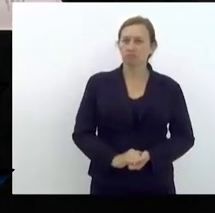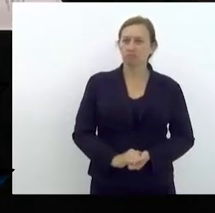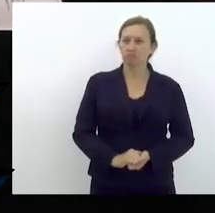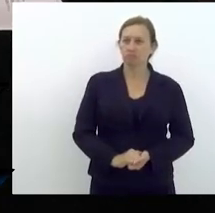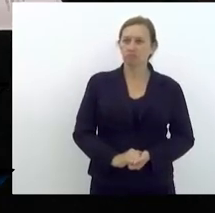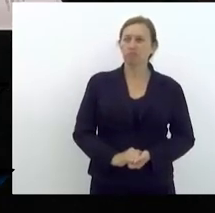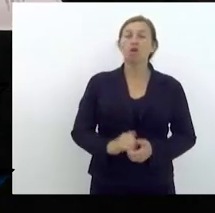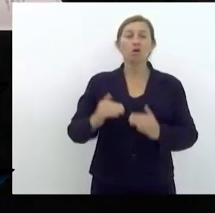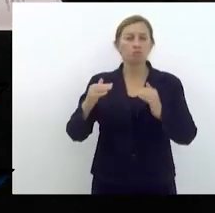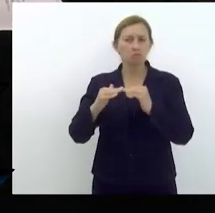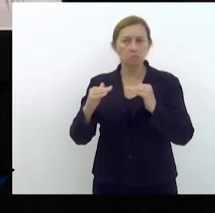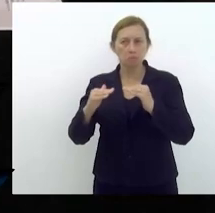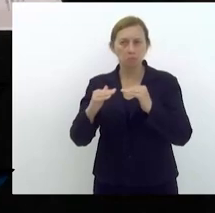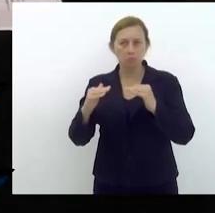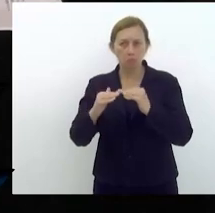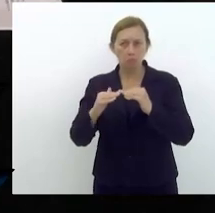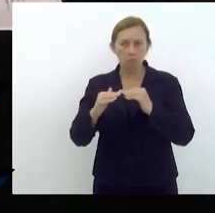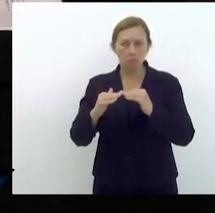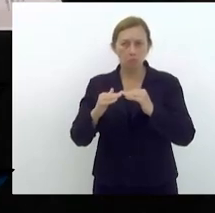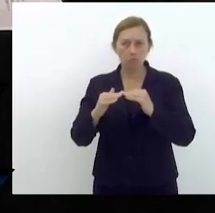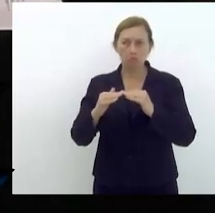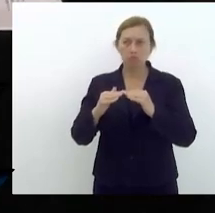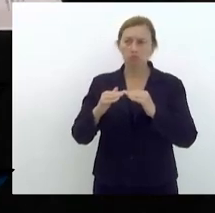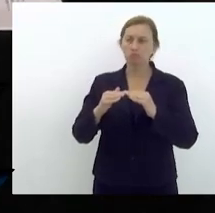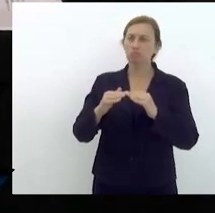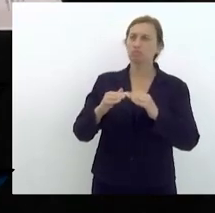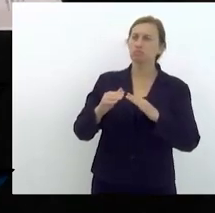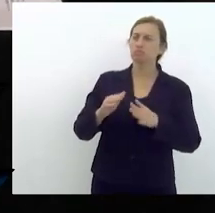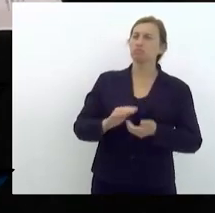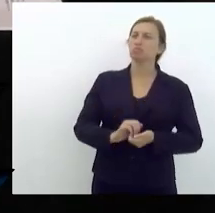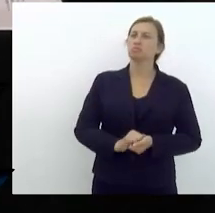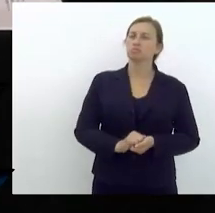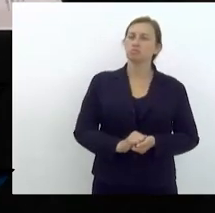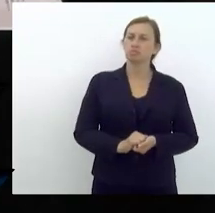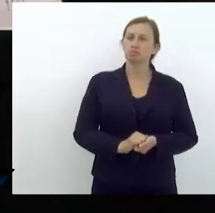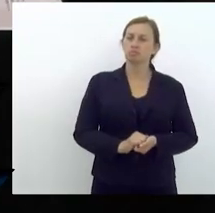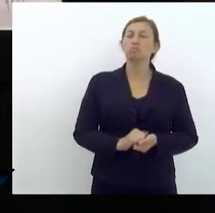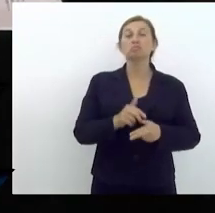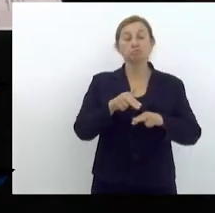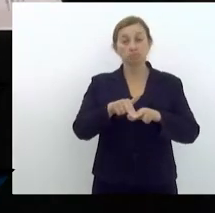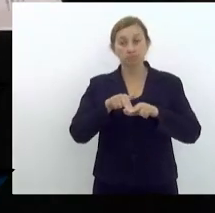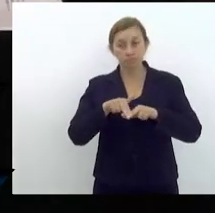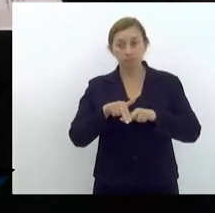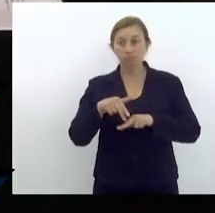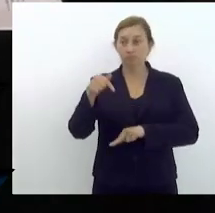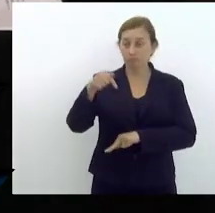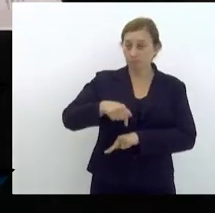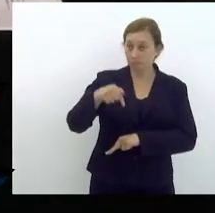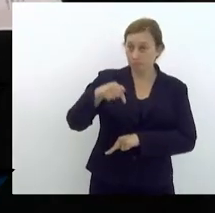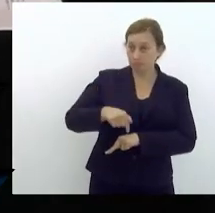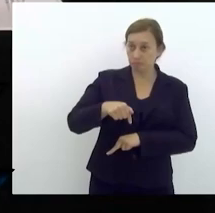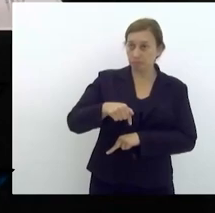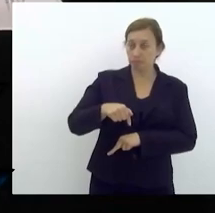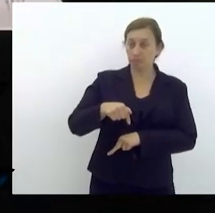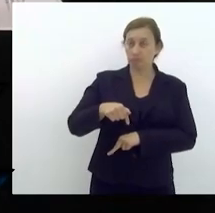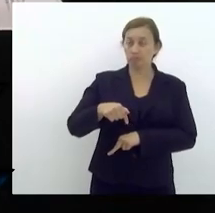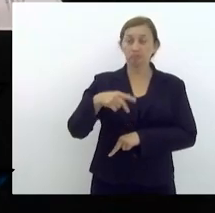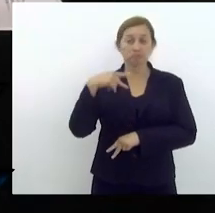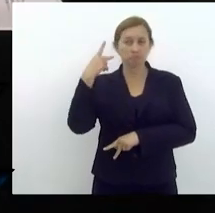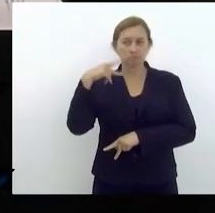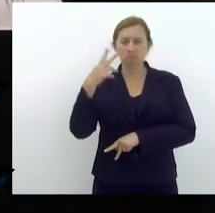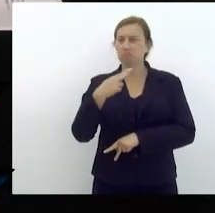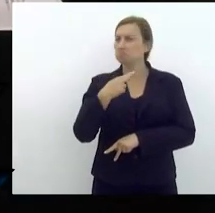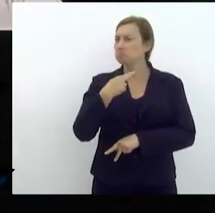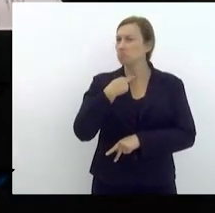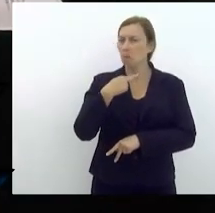eu concordo plenamente com esse magistrado e é por isso que aqui no Parlamento nós não